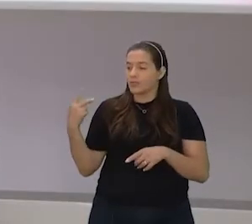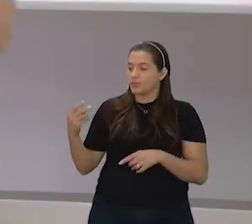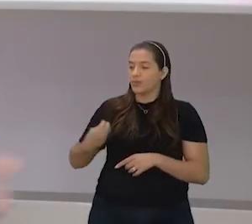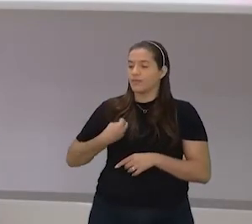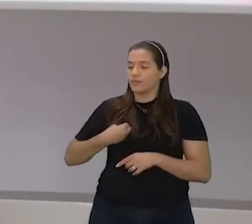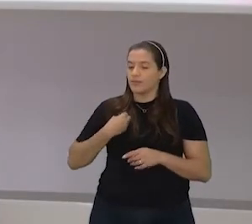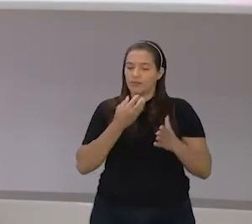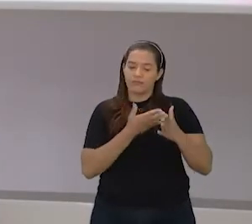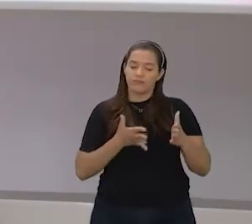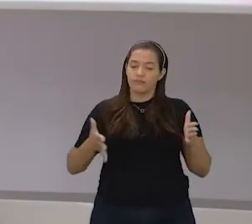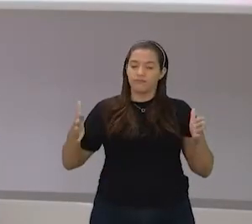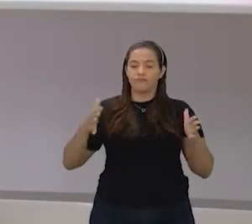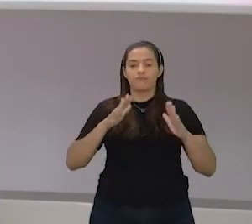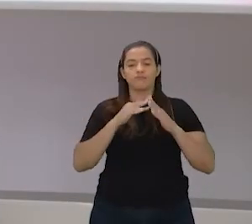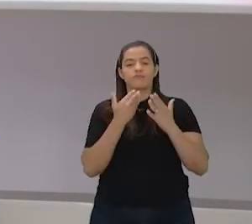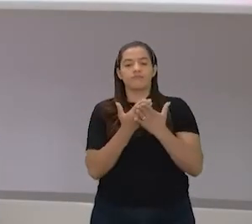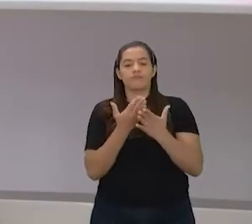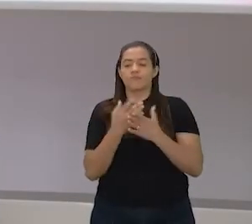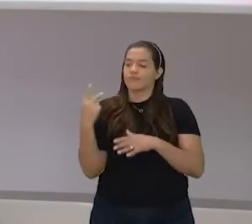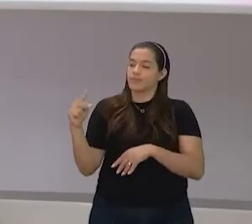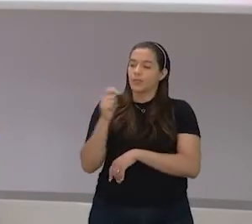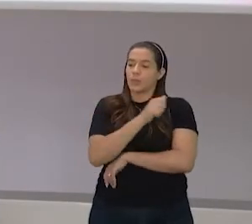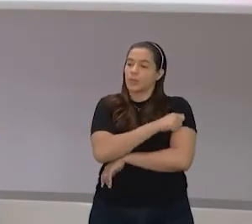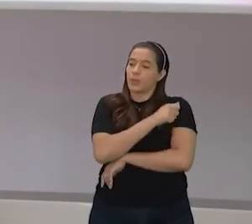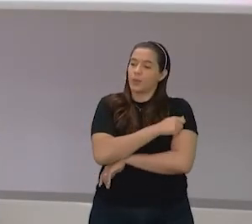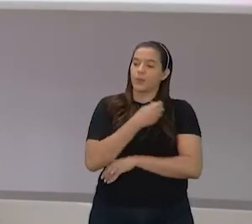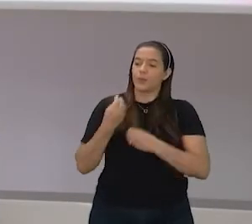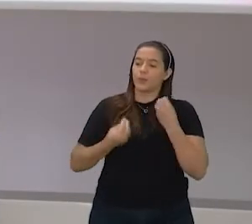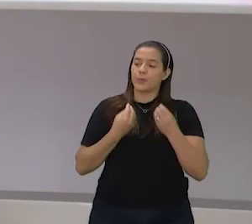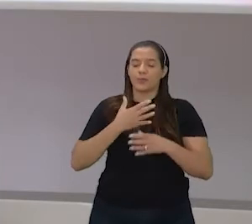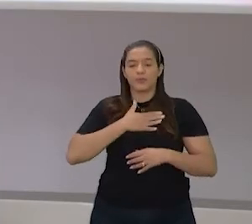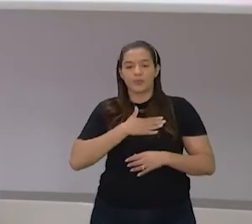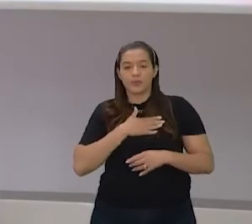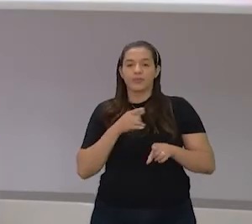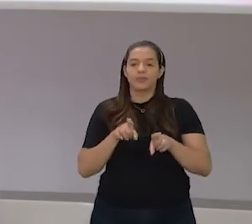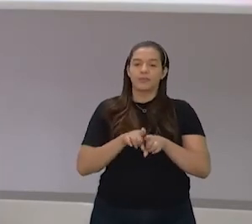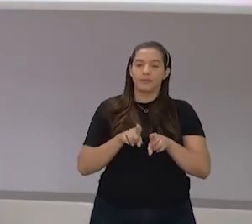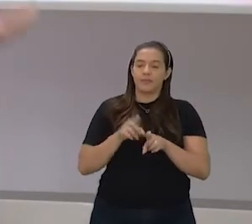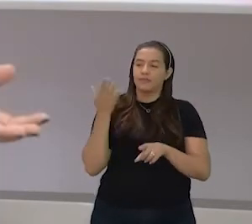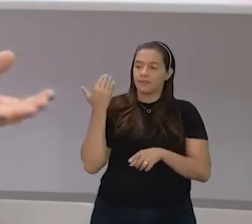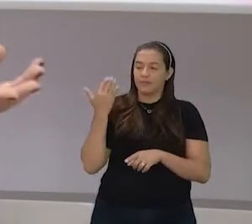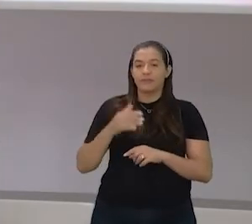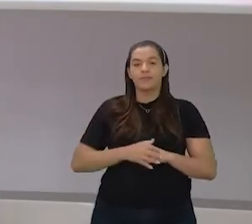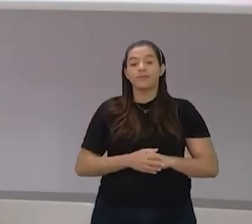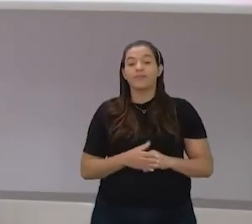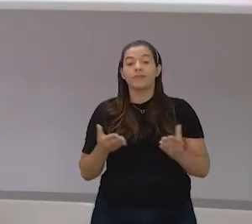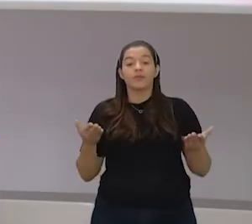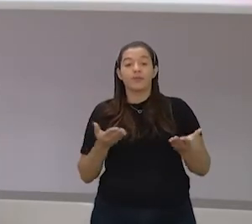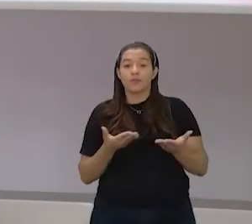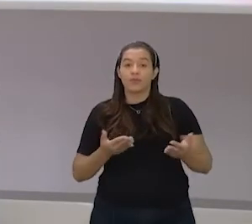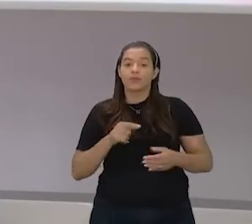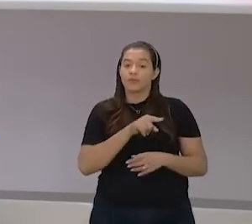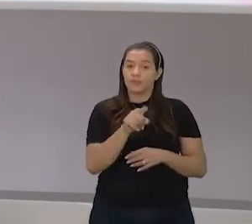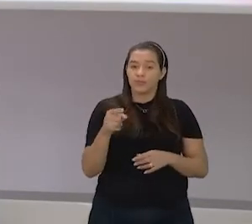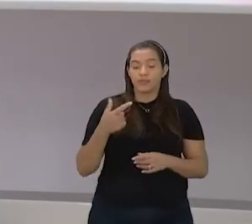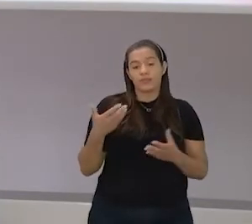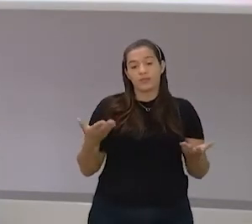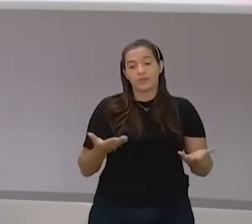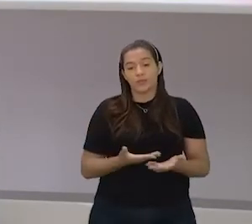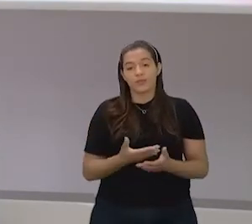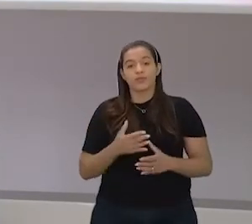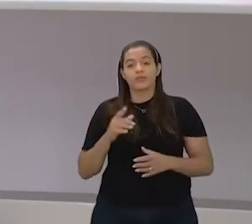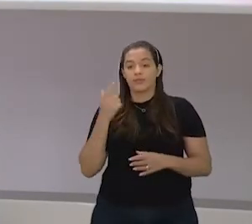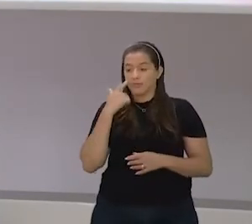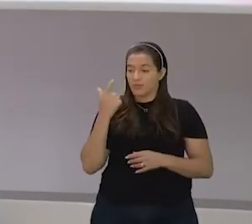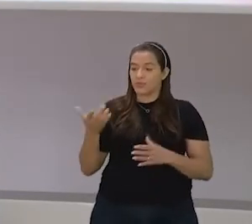como estudante, desse seu gosto pelo futsal também. E quem te vê hoje sabe que realmente você é do mundo aí